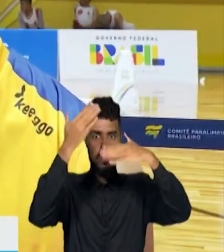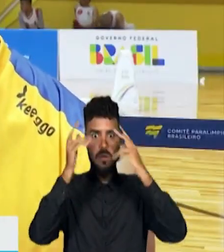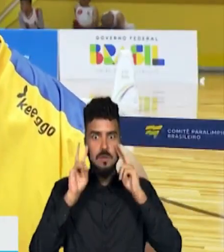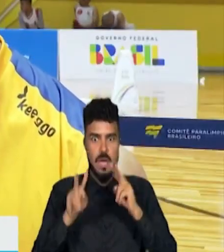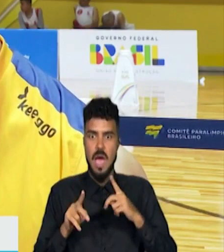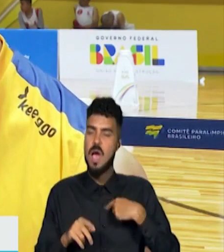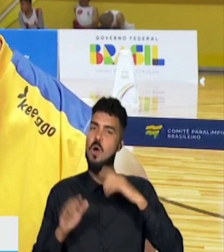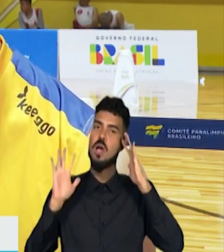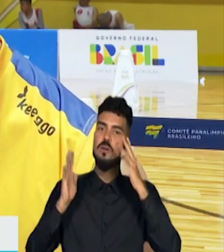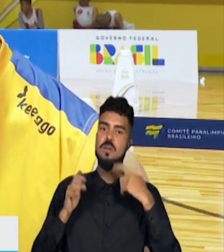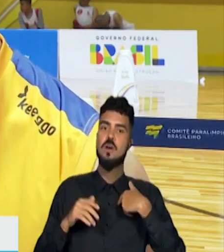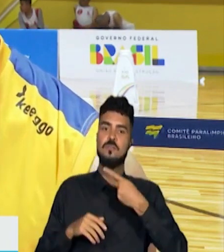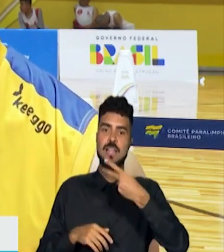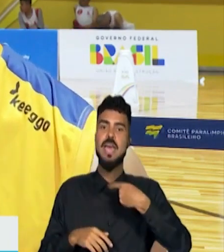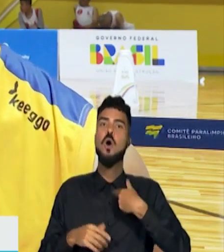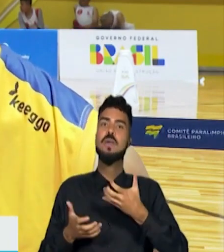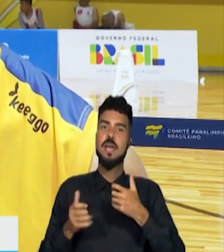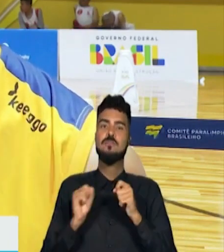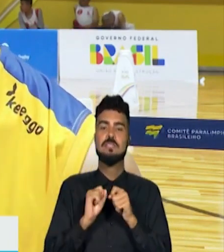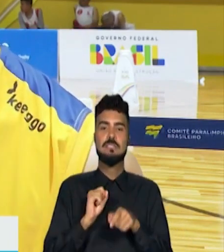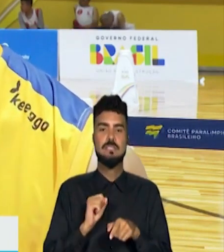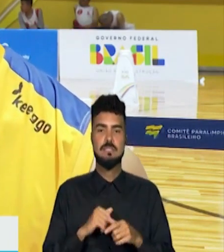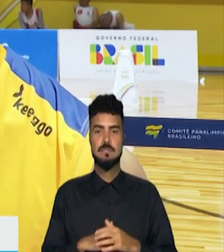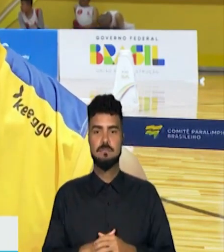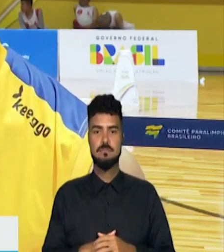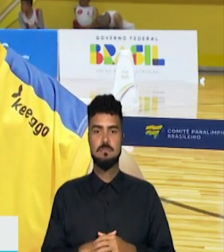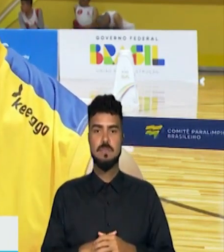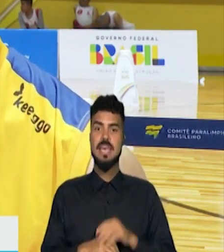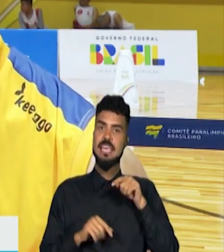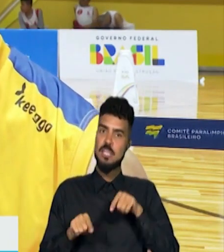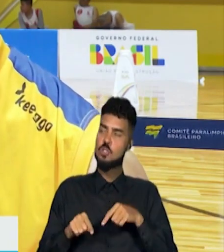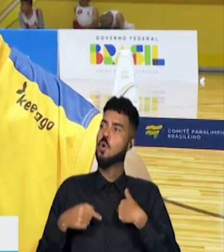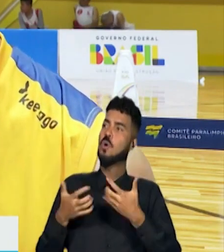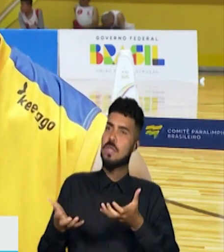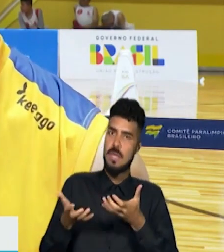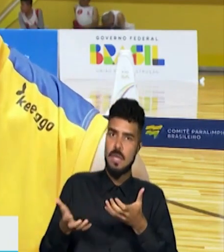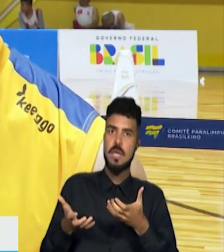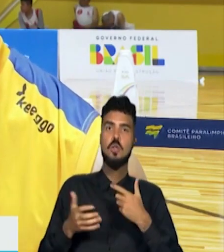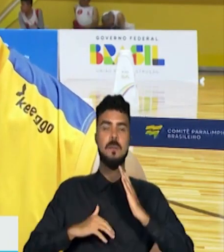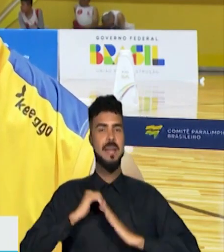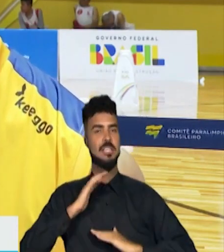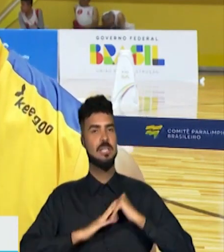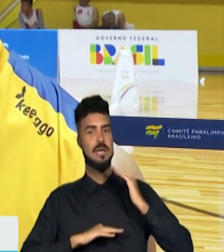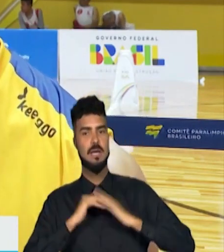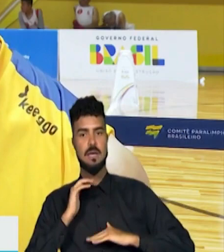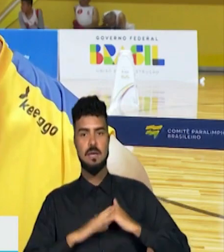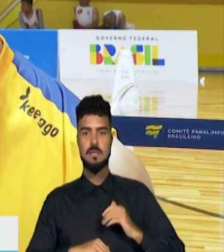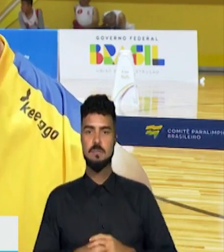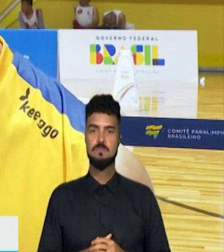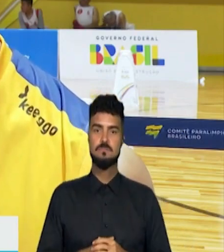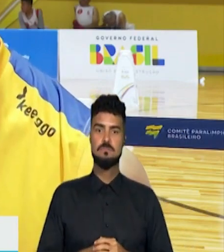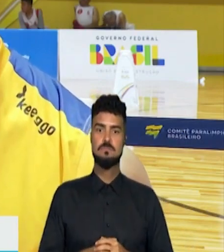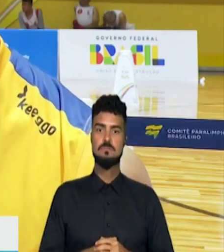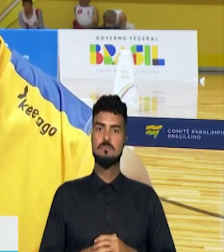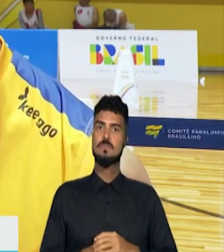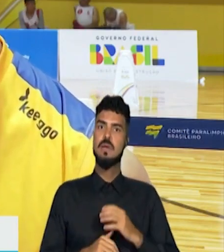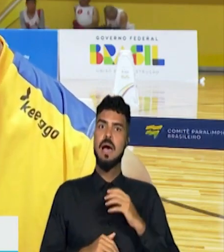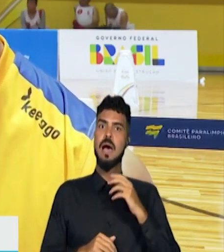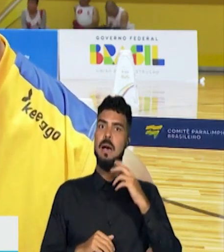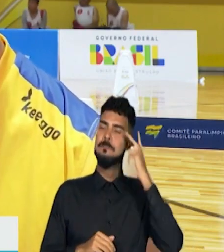resolvi, isso aqui é o que eu quero fazer, isso aqui é o que eu quero praticar para